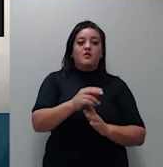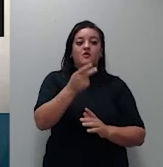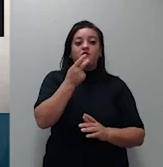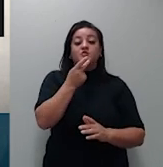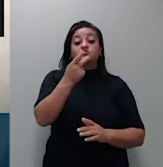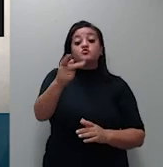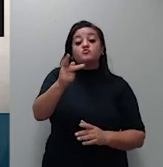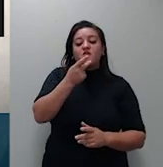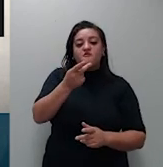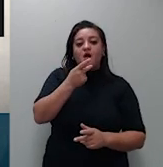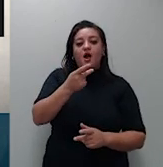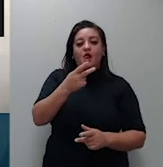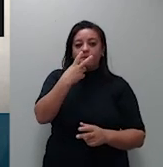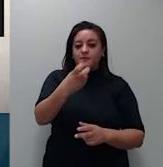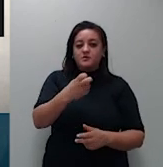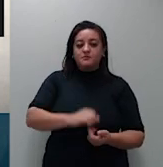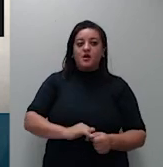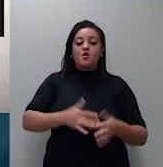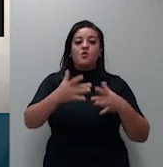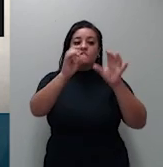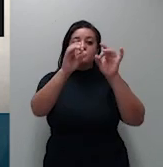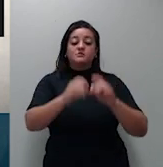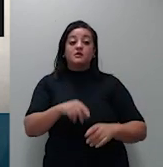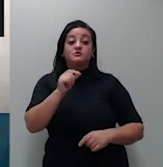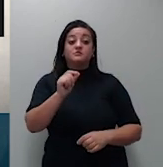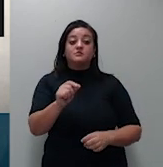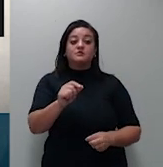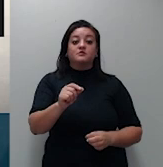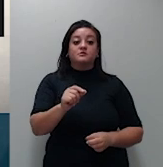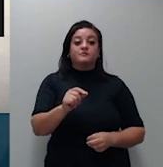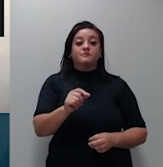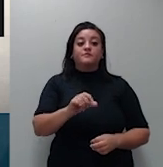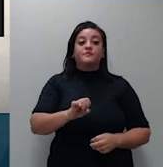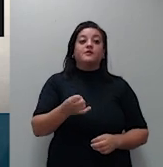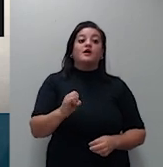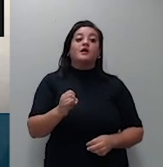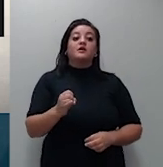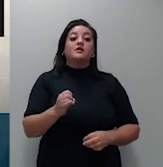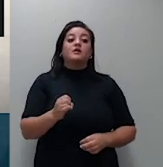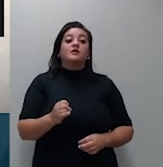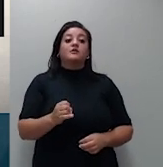quanto a ressalva de que se ele